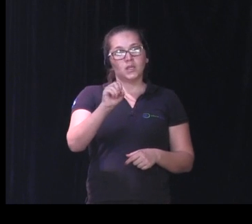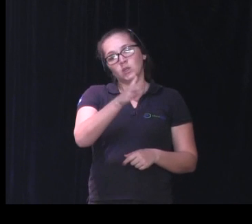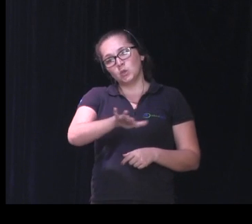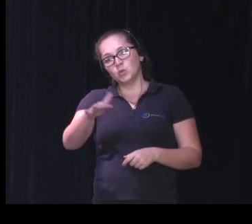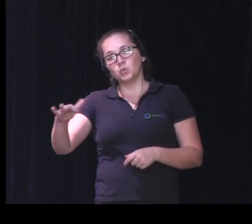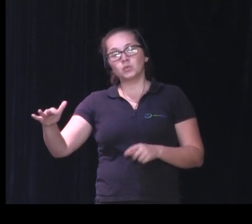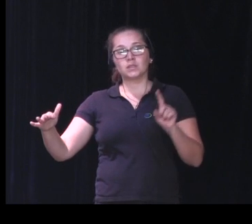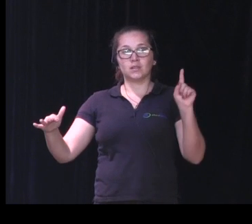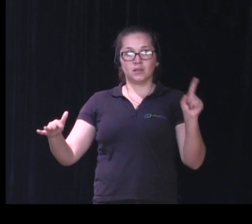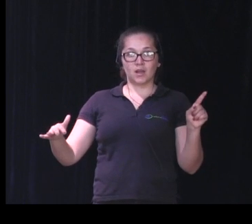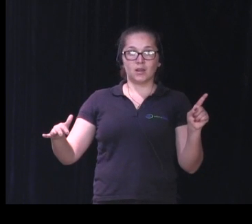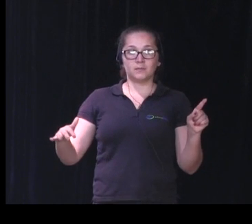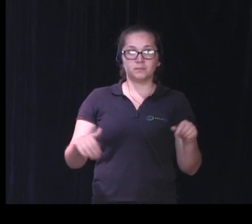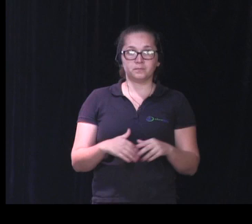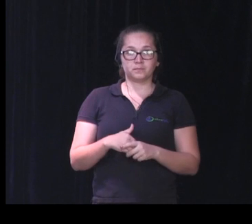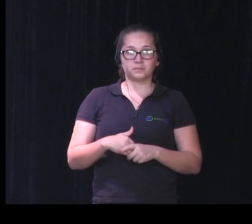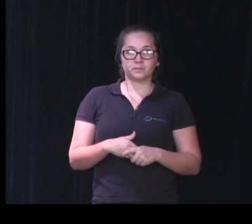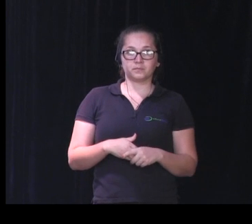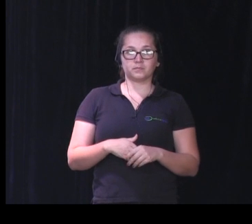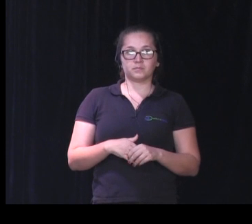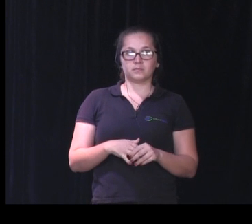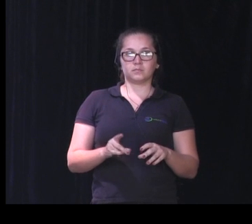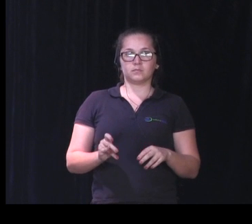Então, os rios, para o outro lado,